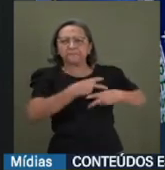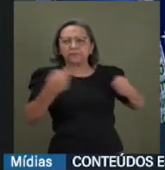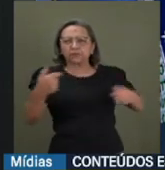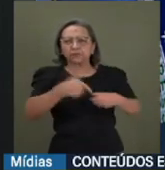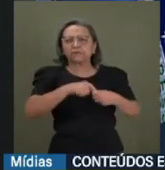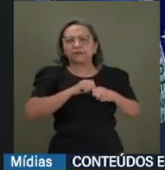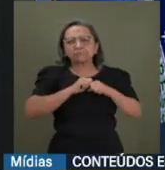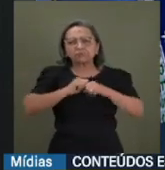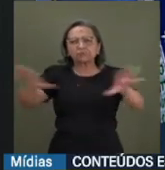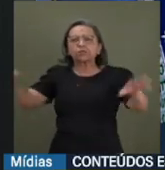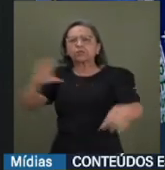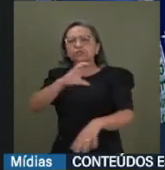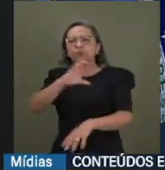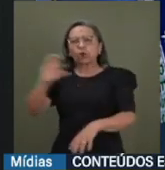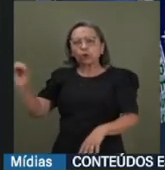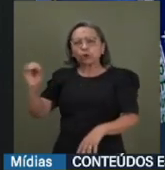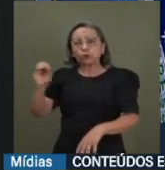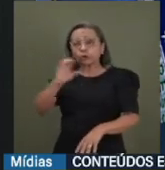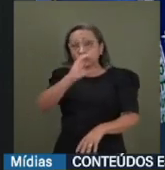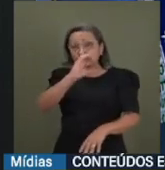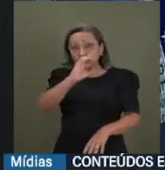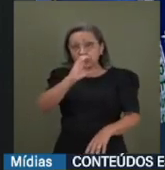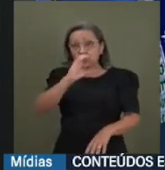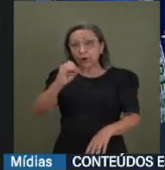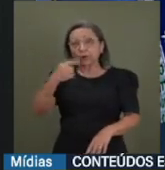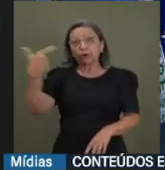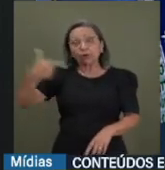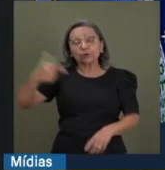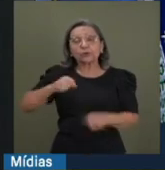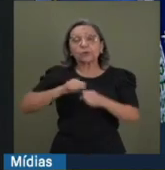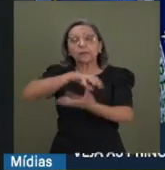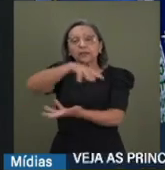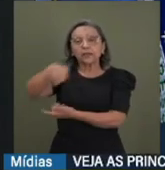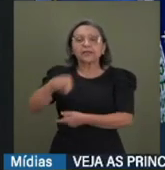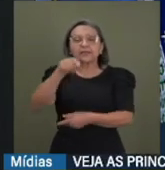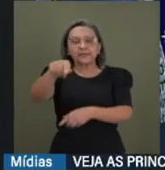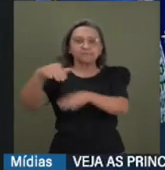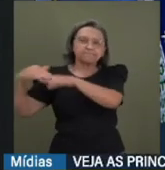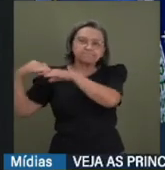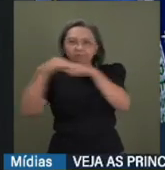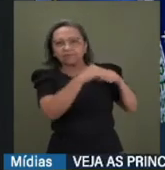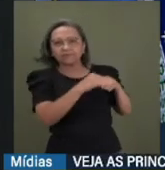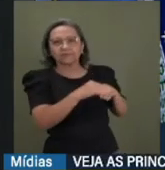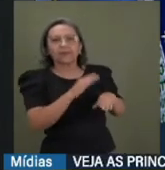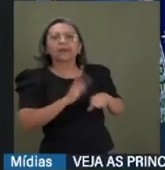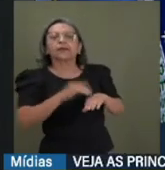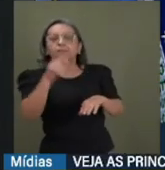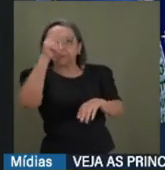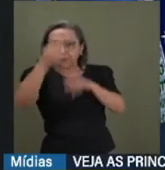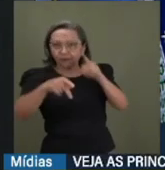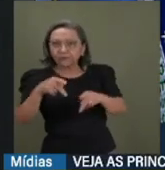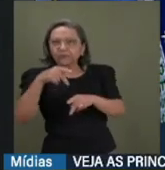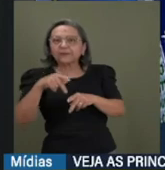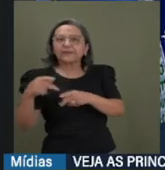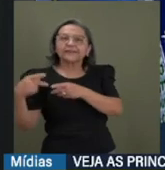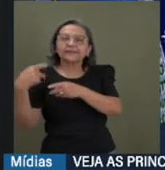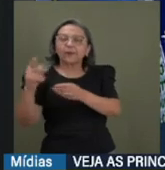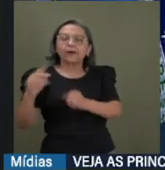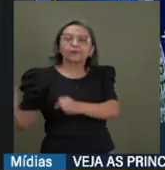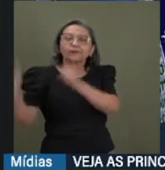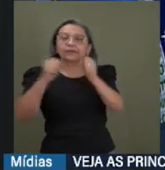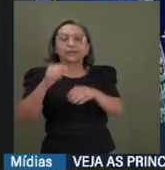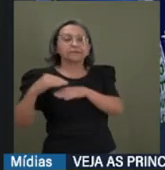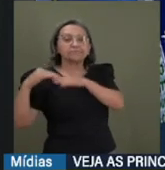CO2 no planeta, e ele interrompeu com a autoridade que o povo do país dele deu a ele. Ele interrompeu o